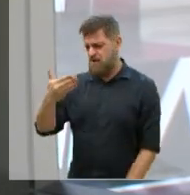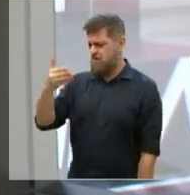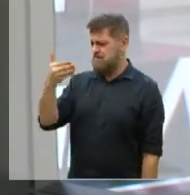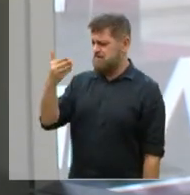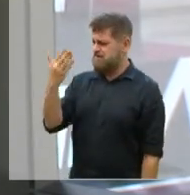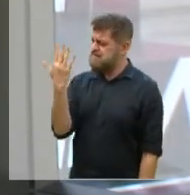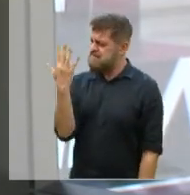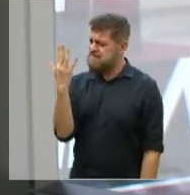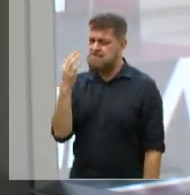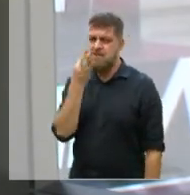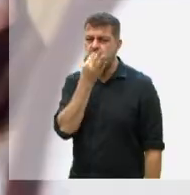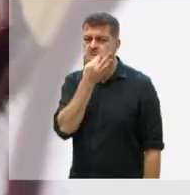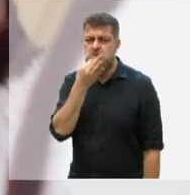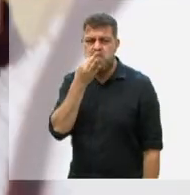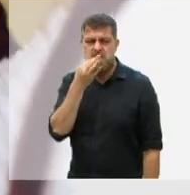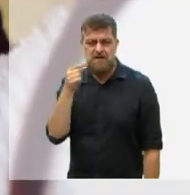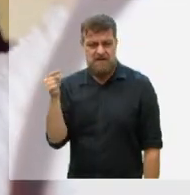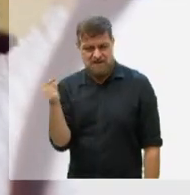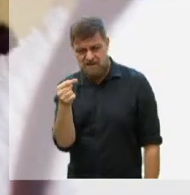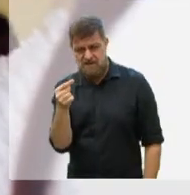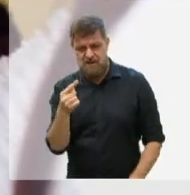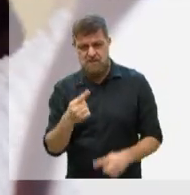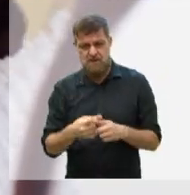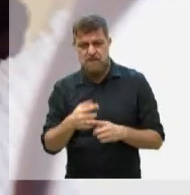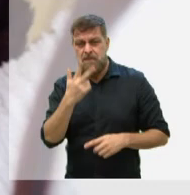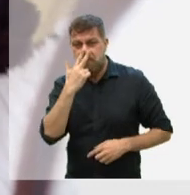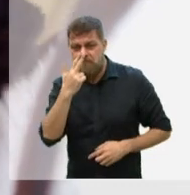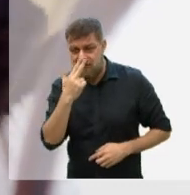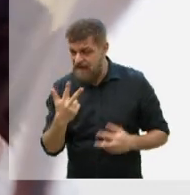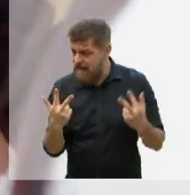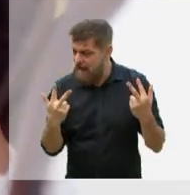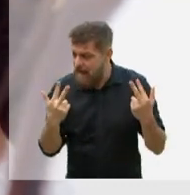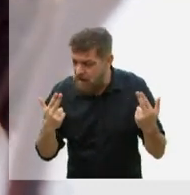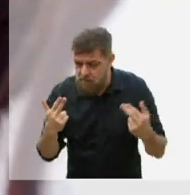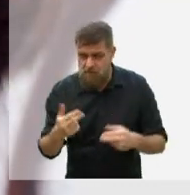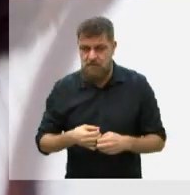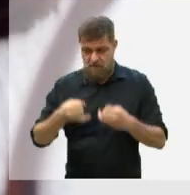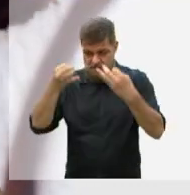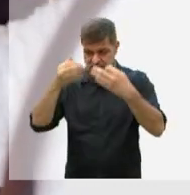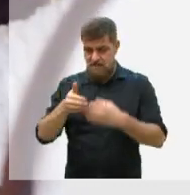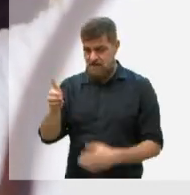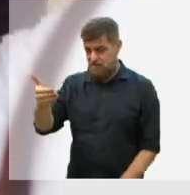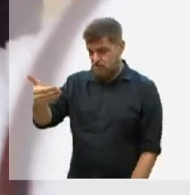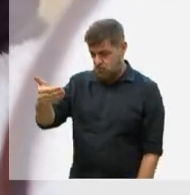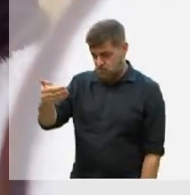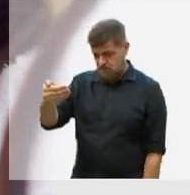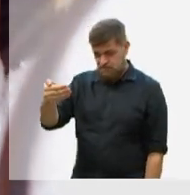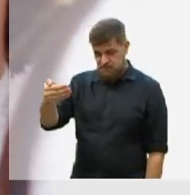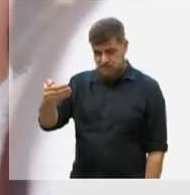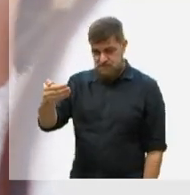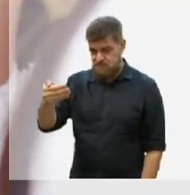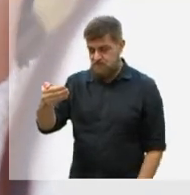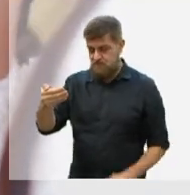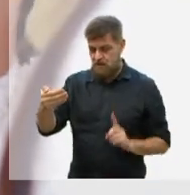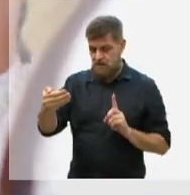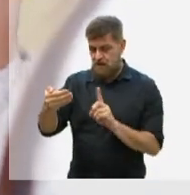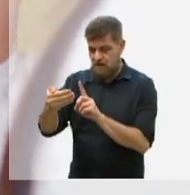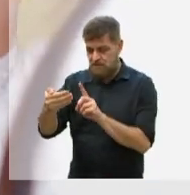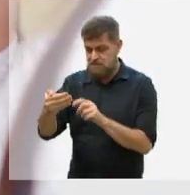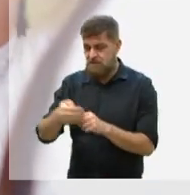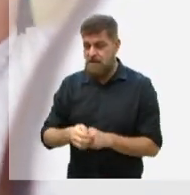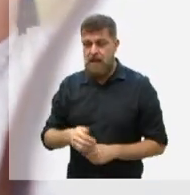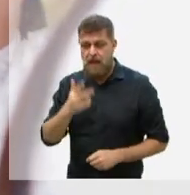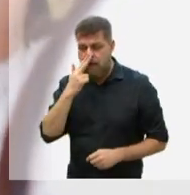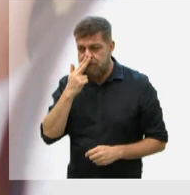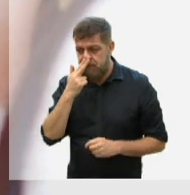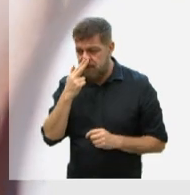o espelho de maquiagem é um espelho parecido com essa antena, um espelho côncavo. Então, ao se colocar na frente desse espelho, a sua